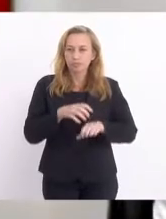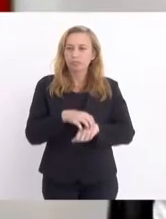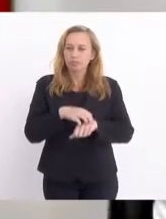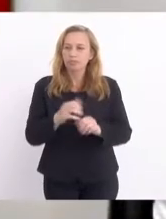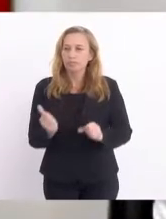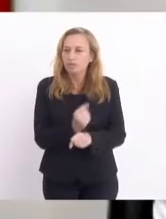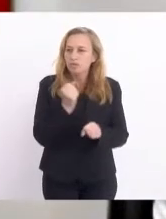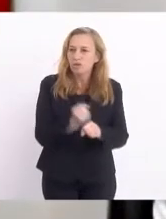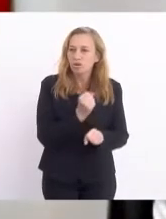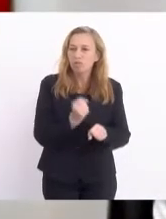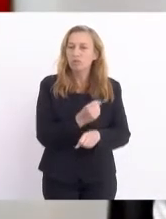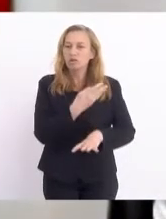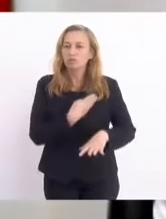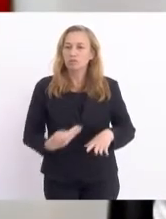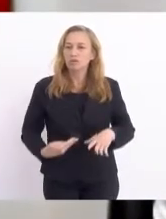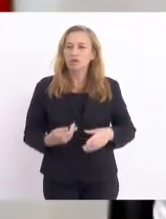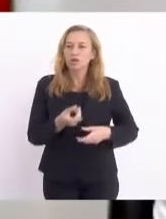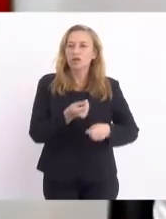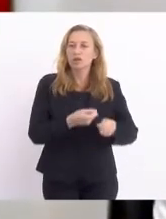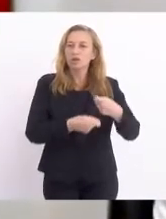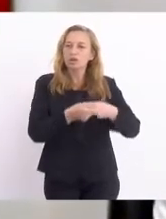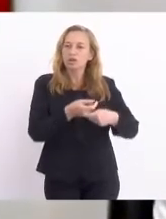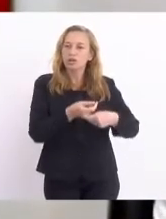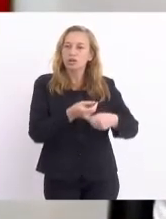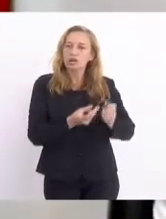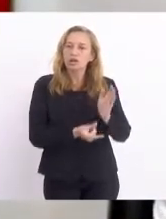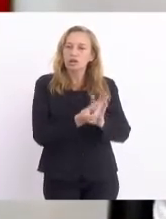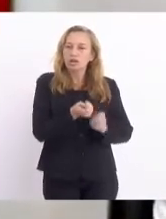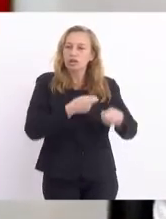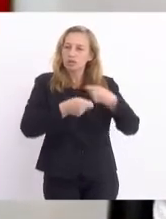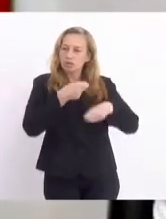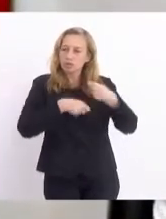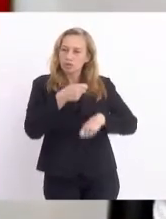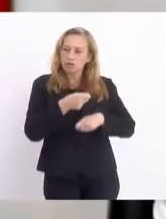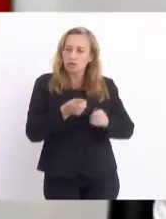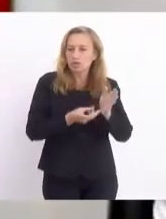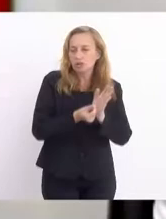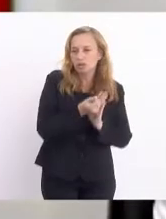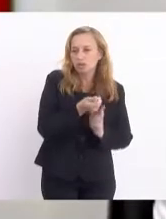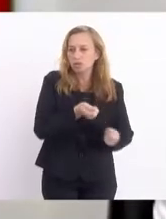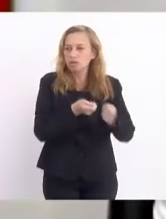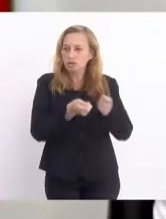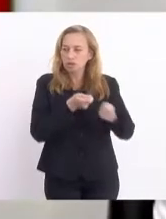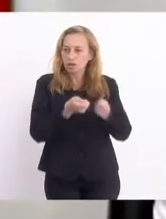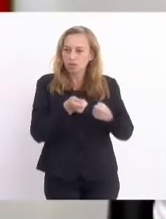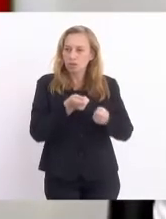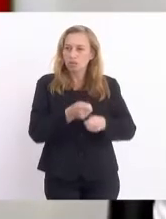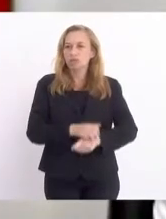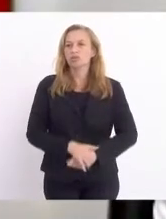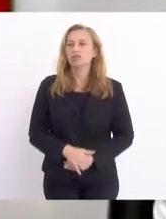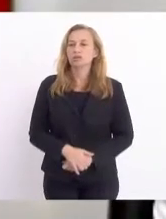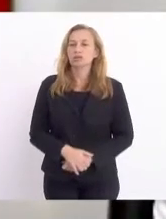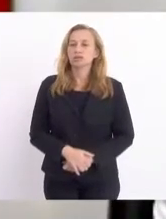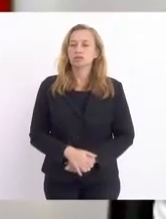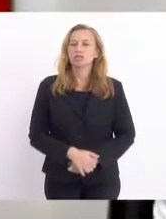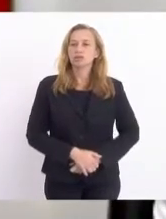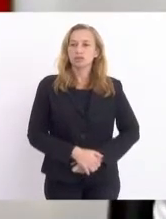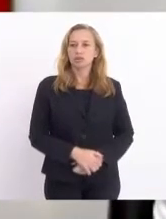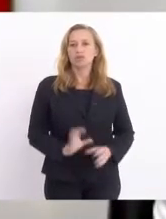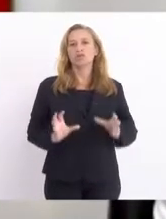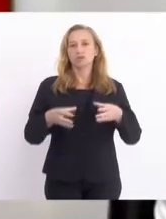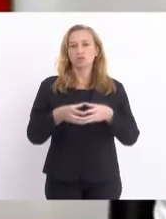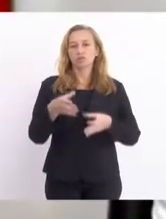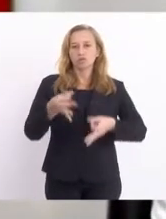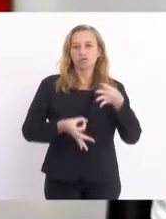Obras Públicas, da Economia, Indústria e Comércio e de Orçamento Financeiro, Finanças, Fiscalização Financeira e Controle. Para emitir parecer pela Constituição